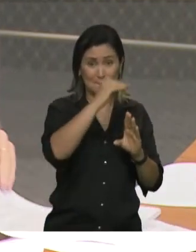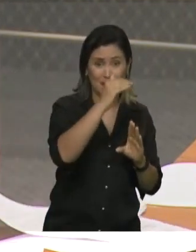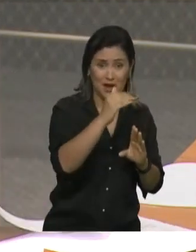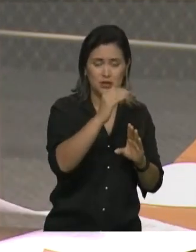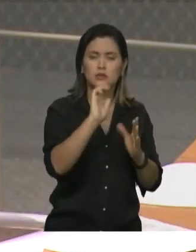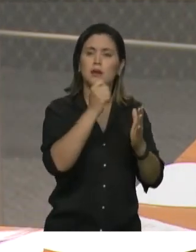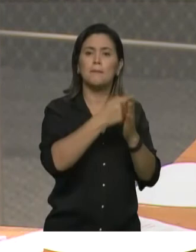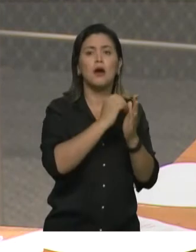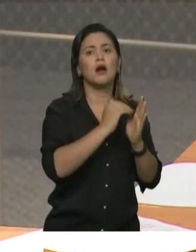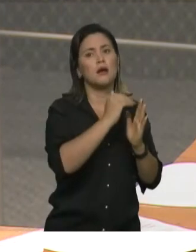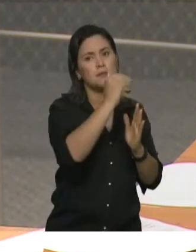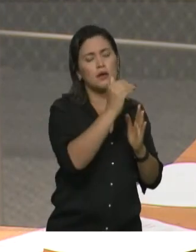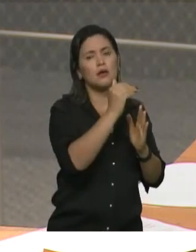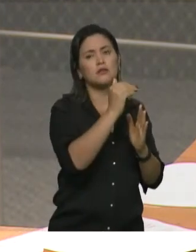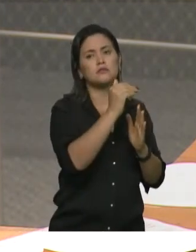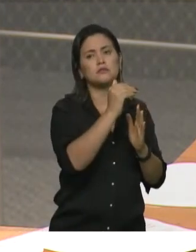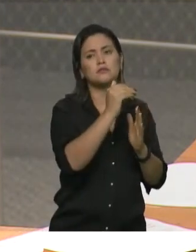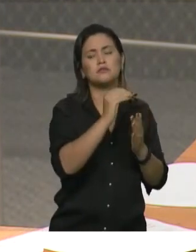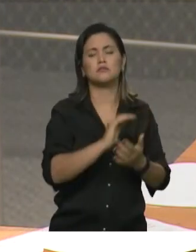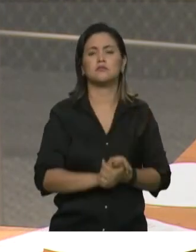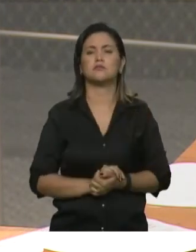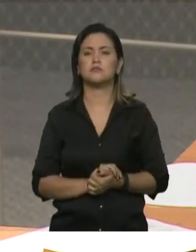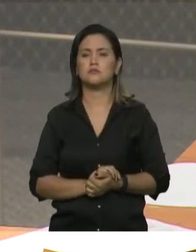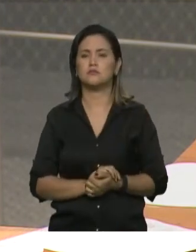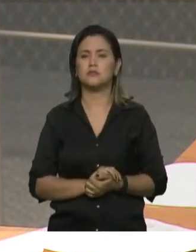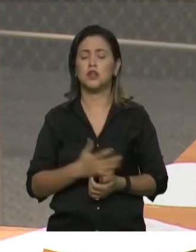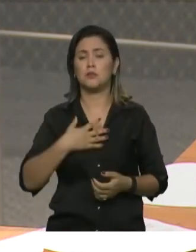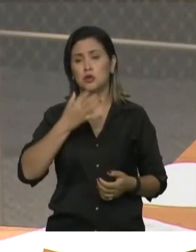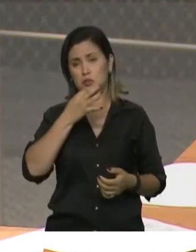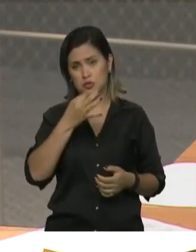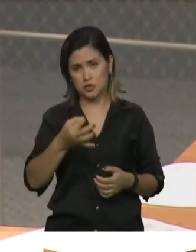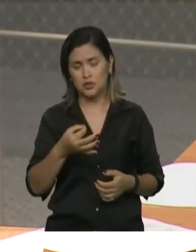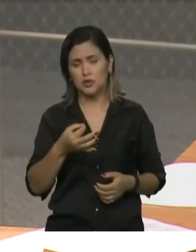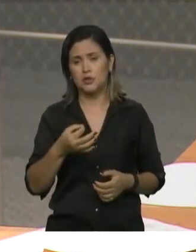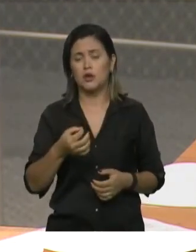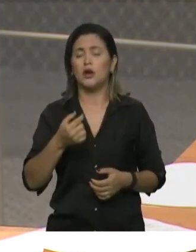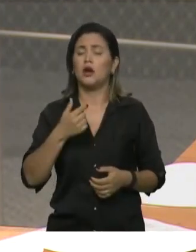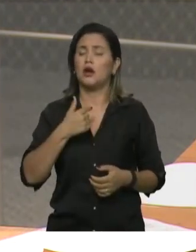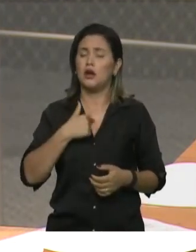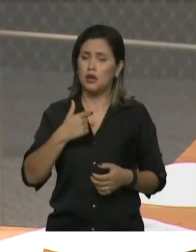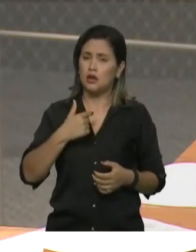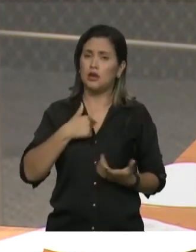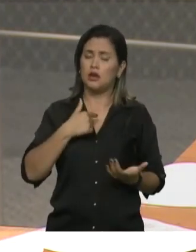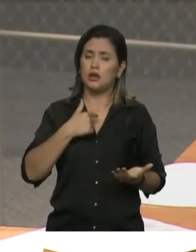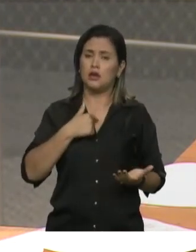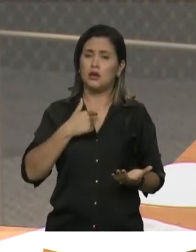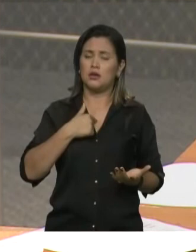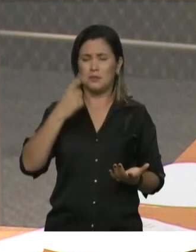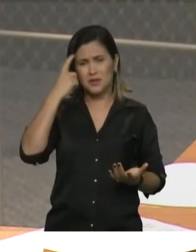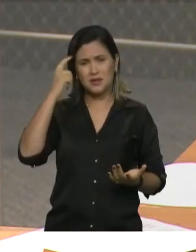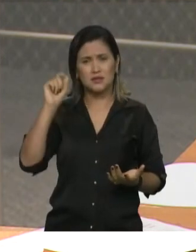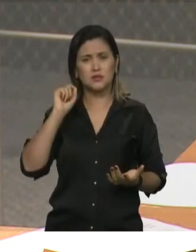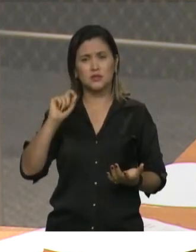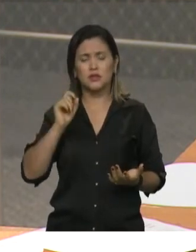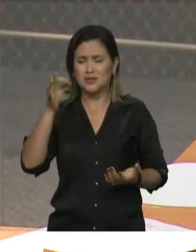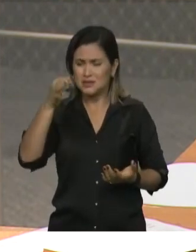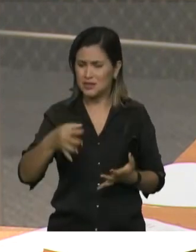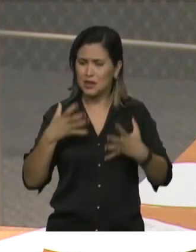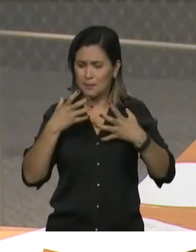senhor presidente, eu vejo com muita tranquilidade a aprovação desse requerimento, até porque trata-se de um